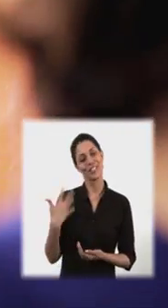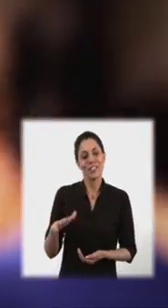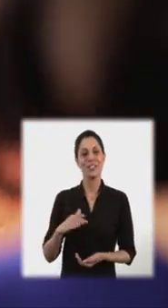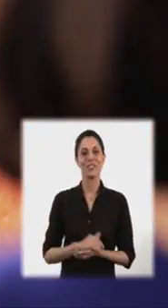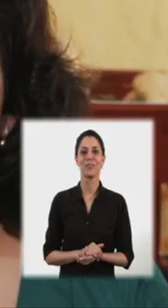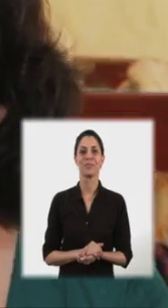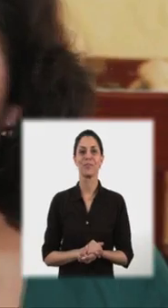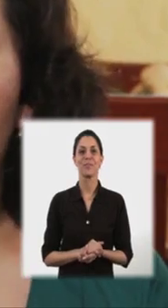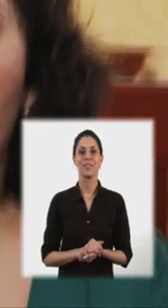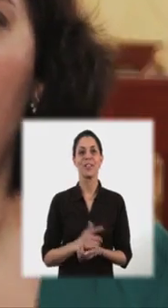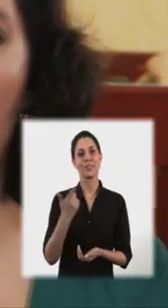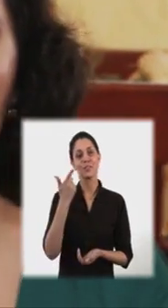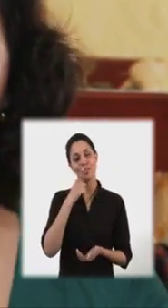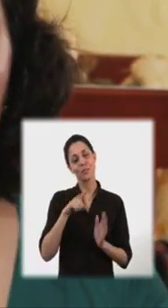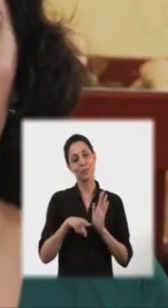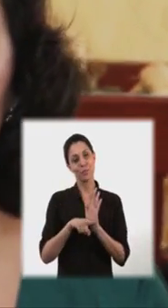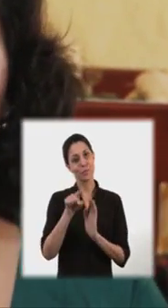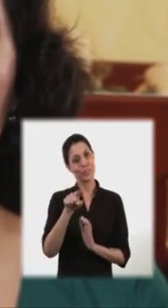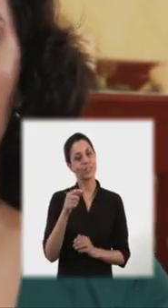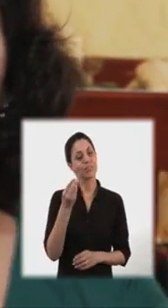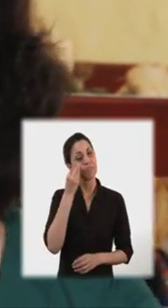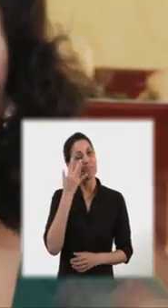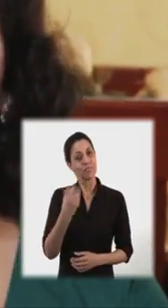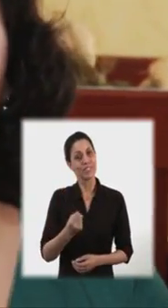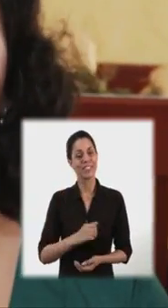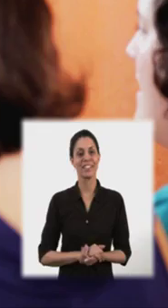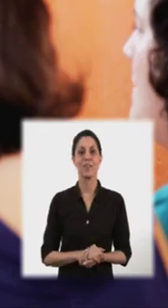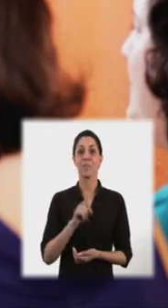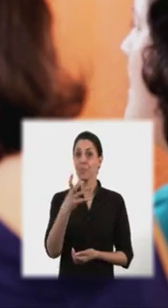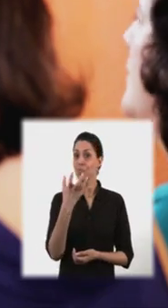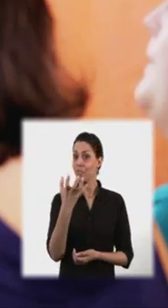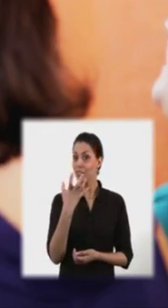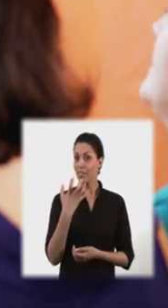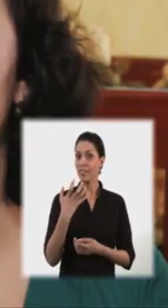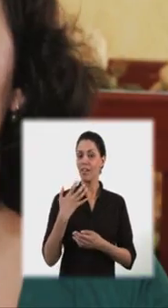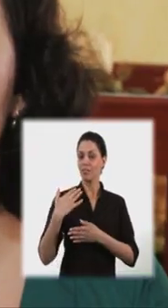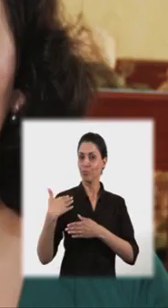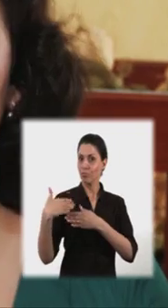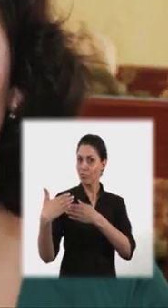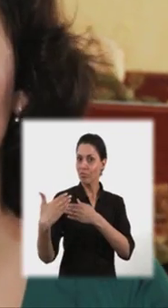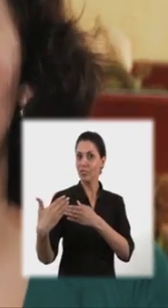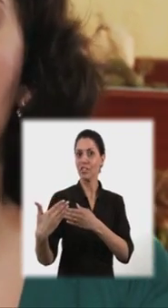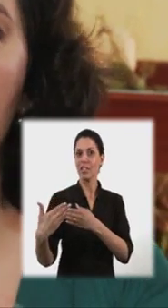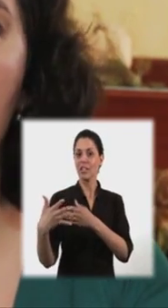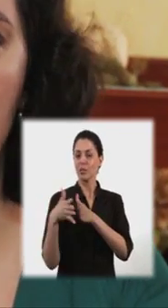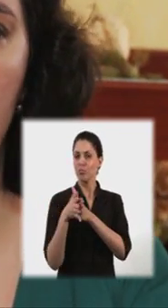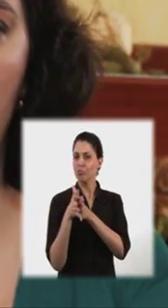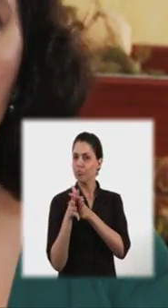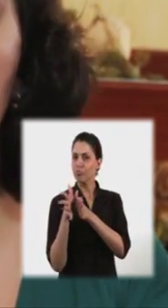lá. Você quer se embrenhar por fronteiras além do cordel. Então eu pensei que assim como o cordel,